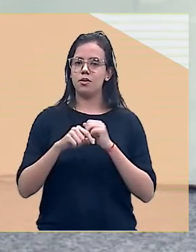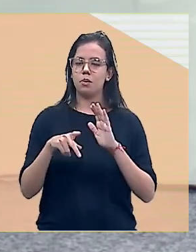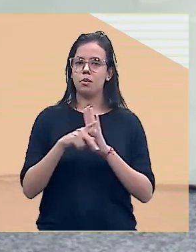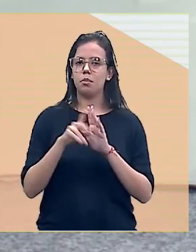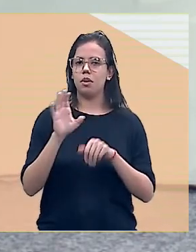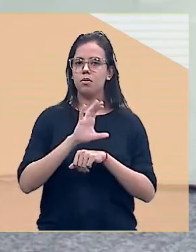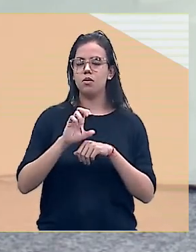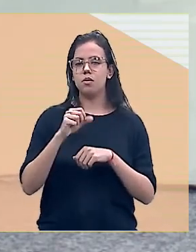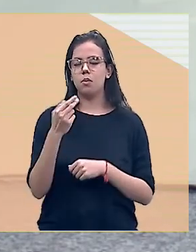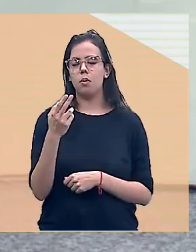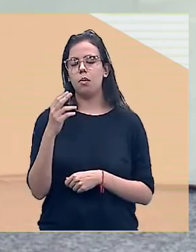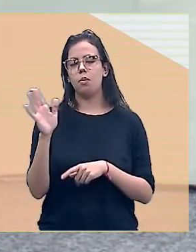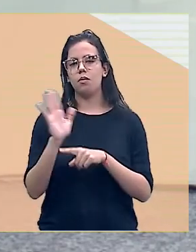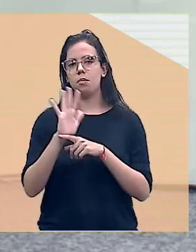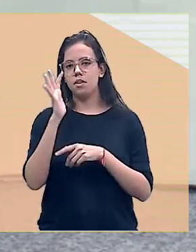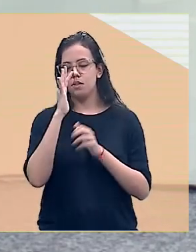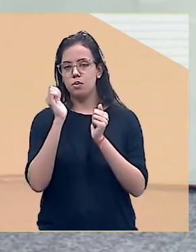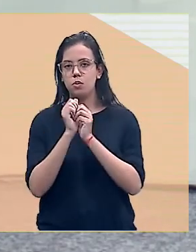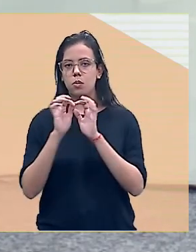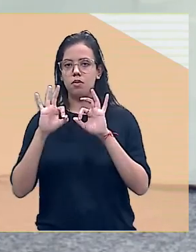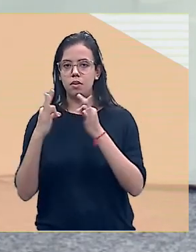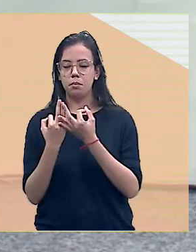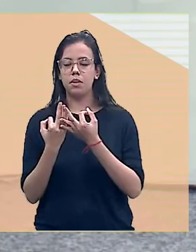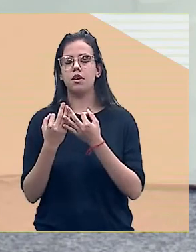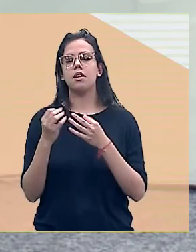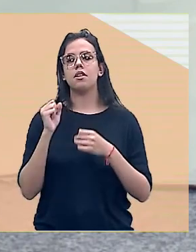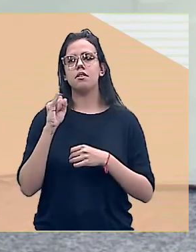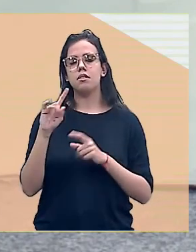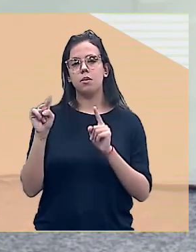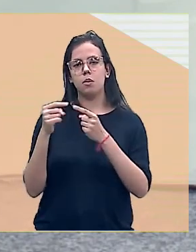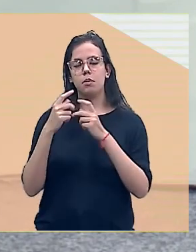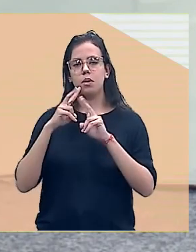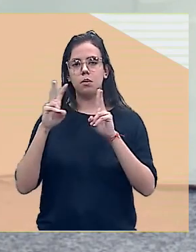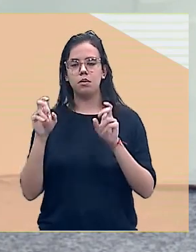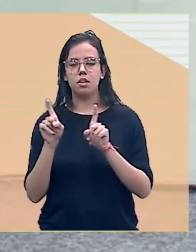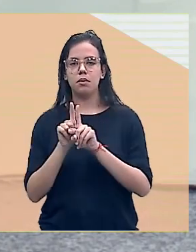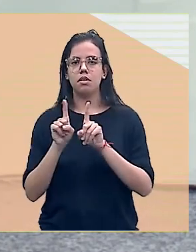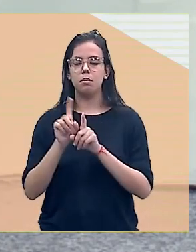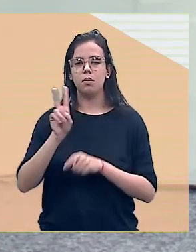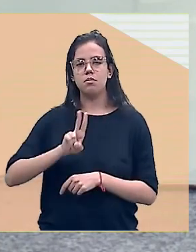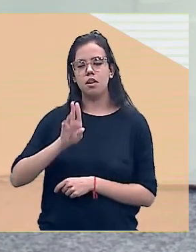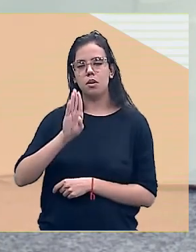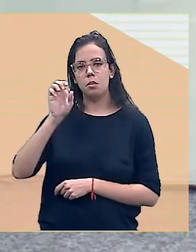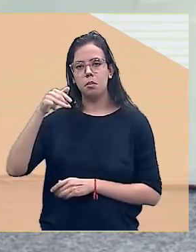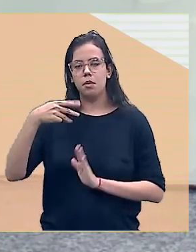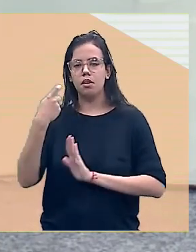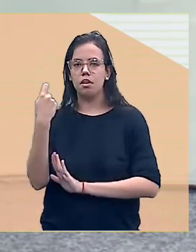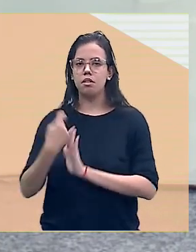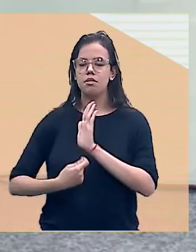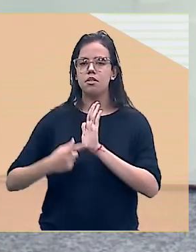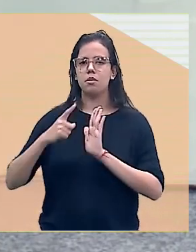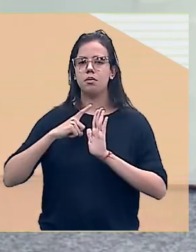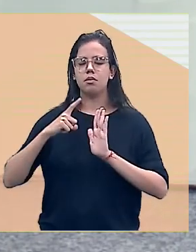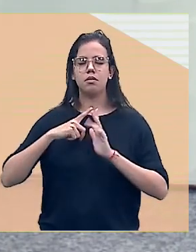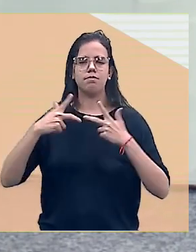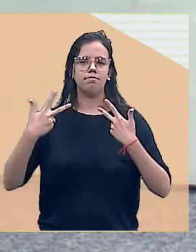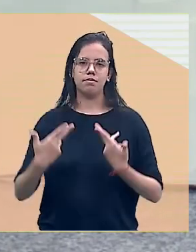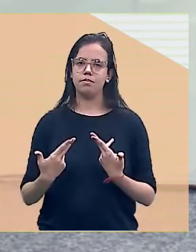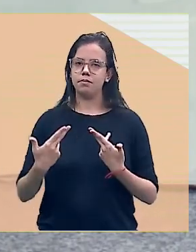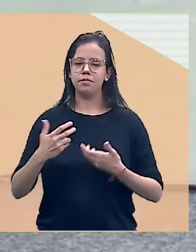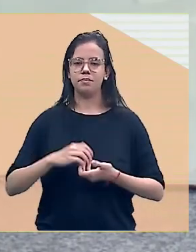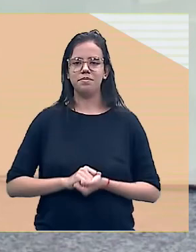assistiu com sua família no final de semana estando associados ao tema e bem utilizados na redação terão os mesmos efeitos da competência do o